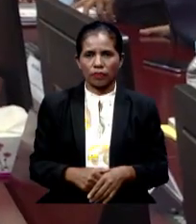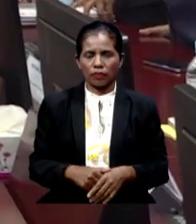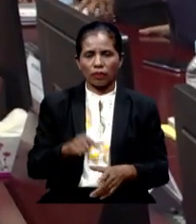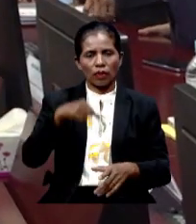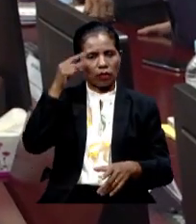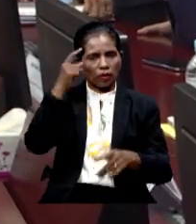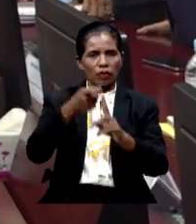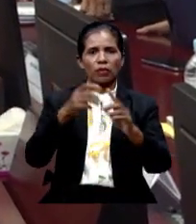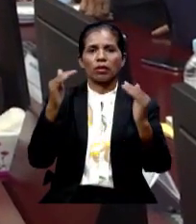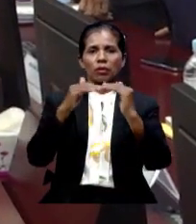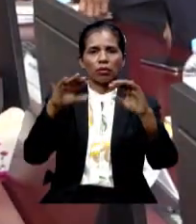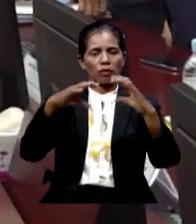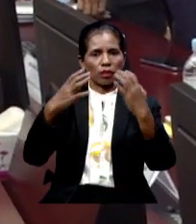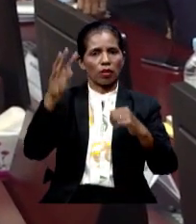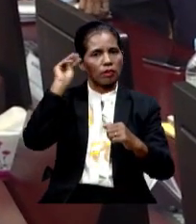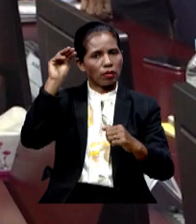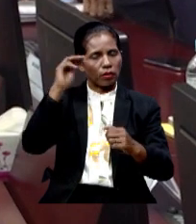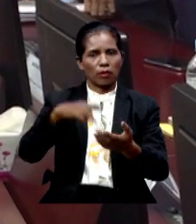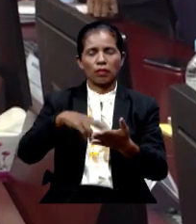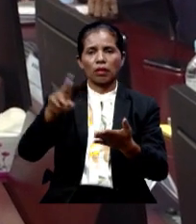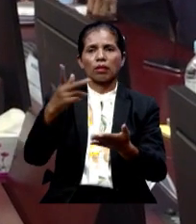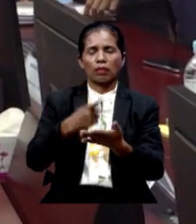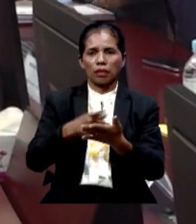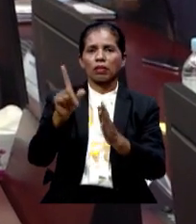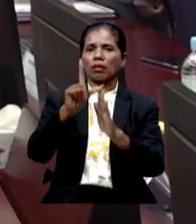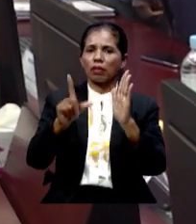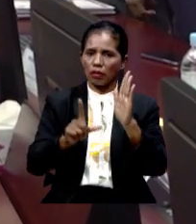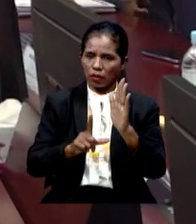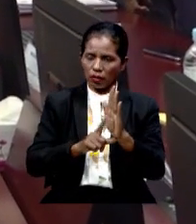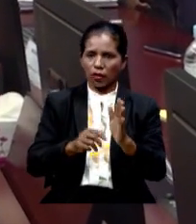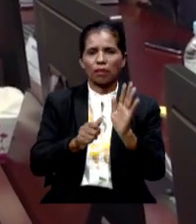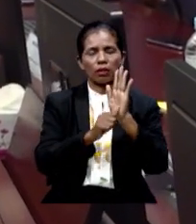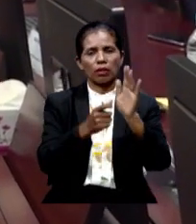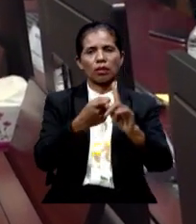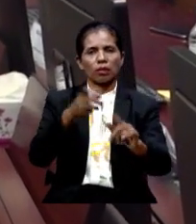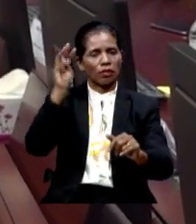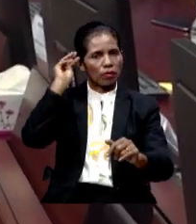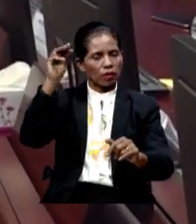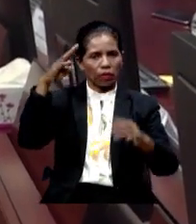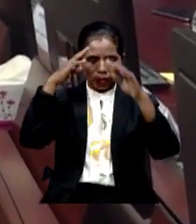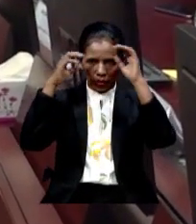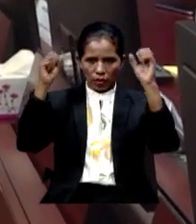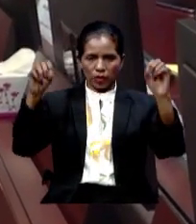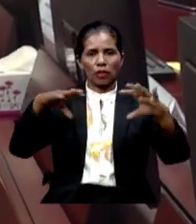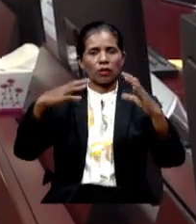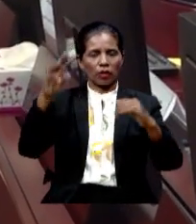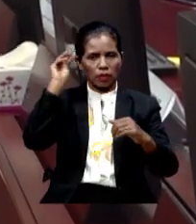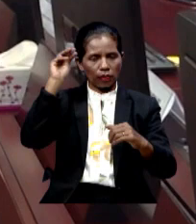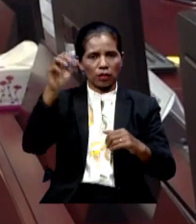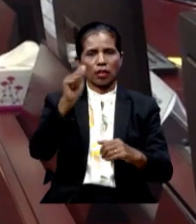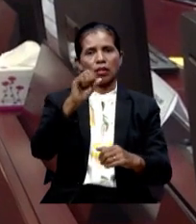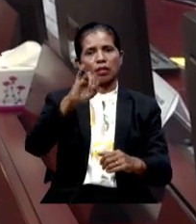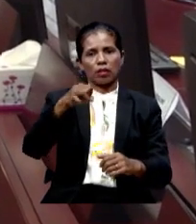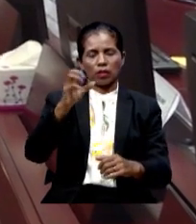Governo Luiz Serrano Conselho Ministro aprova o projeto de decreto-lei, nebe apresenta o ministro Presidência Conselho Ministro Azio